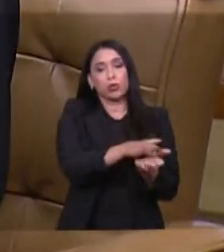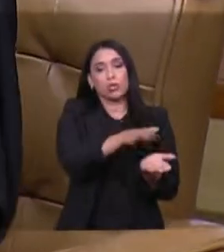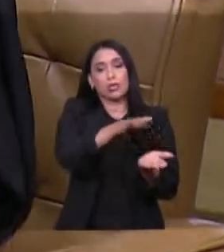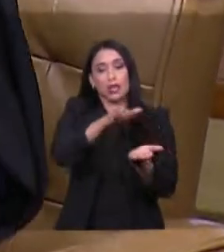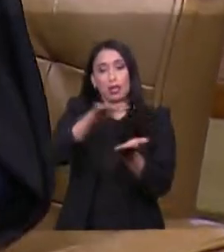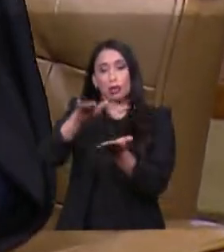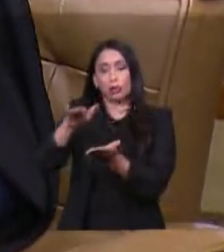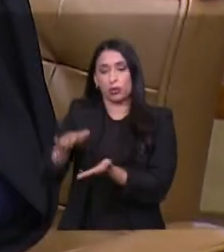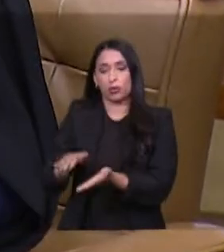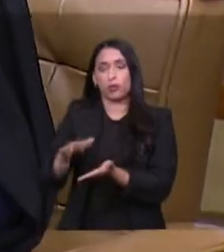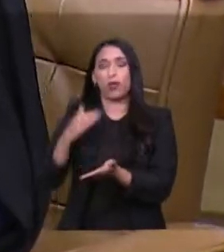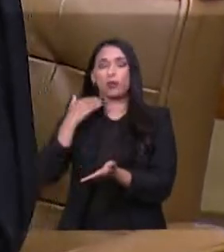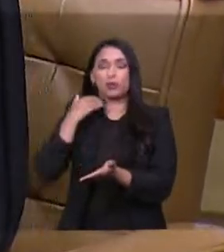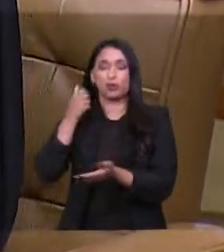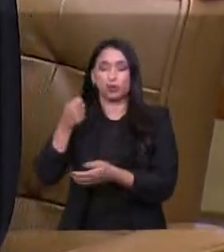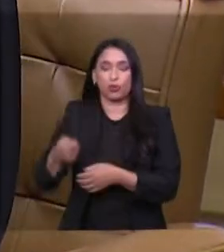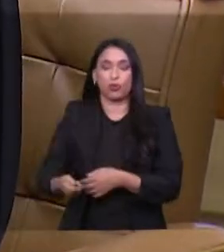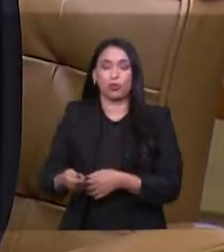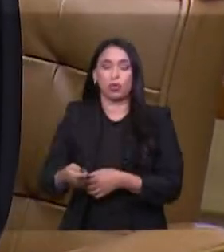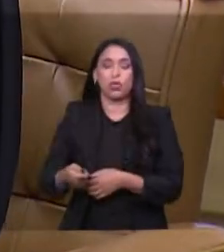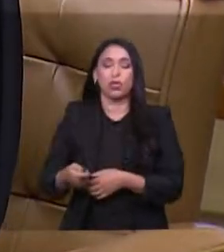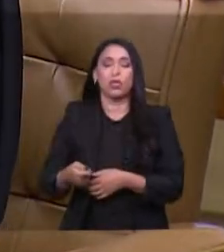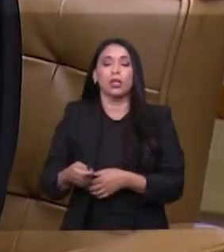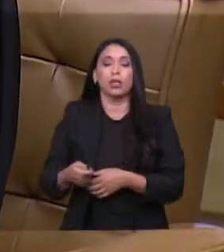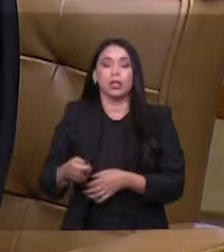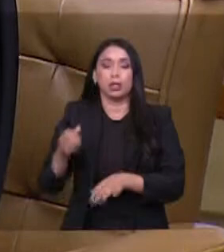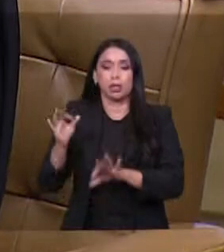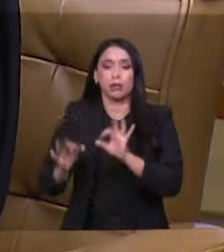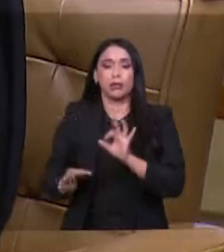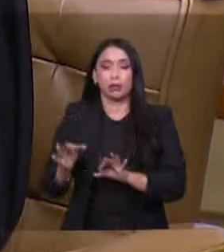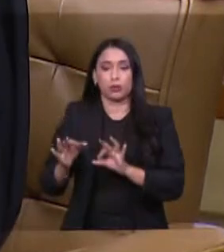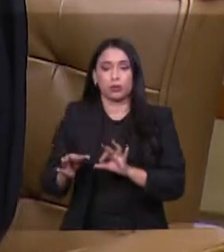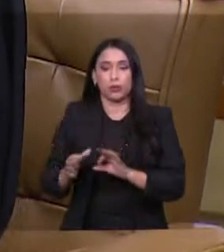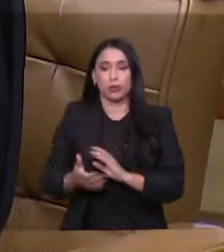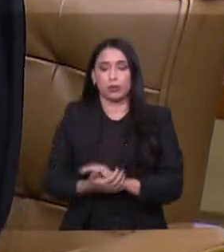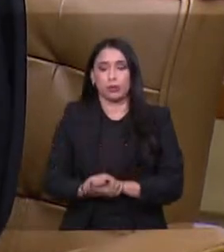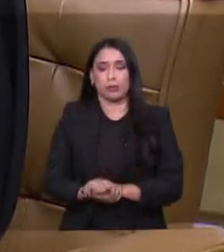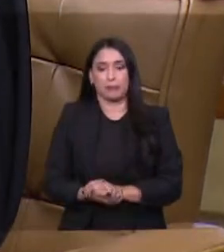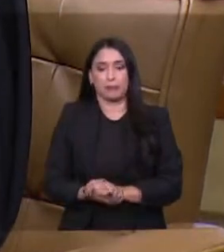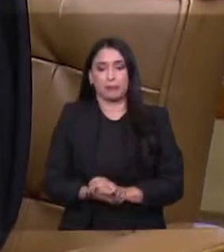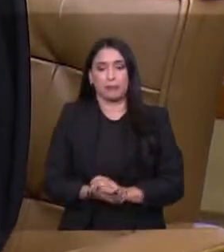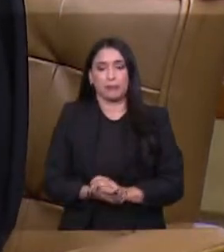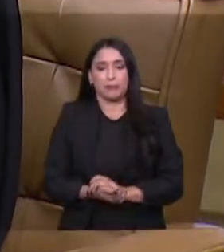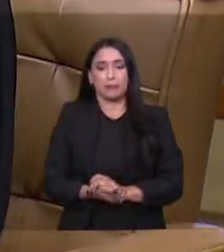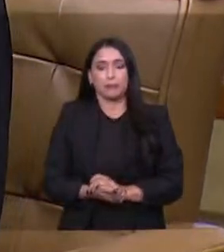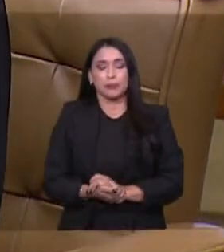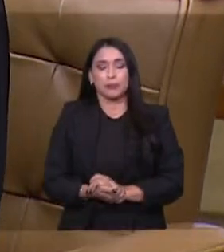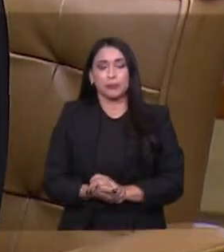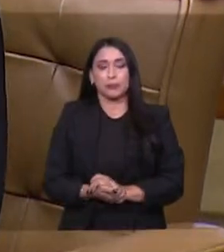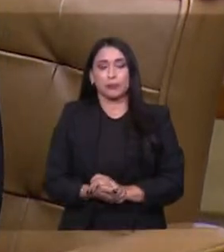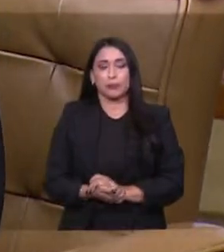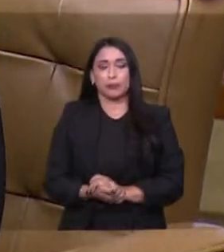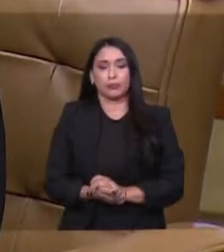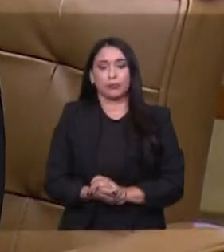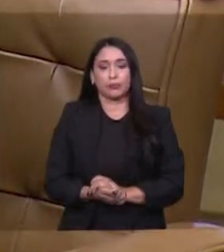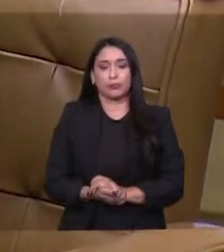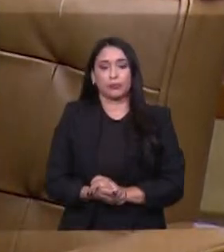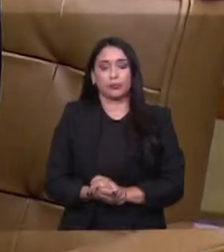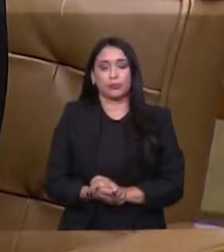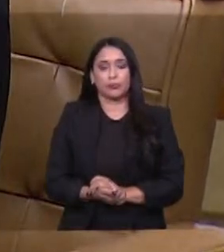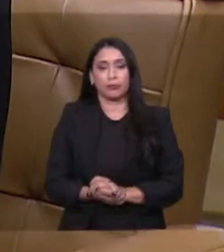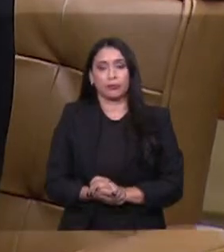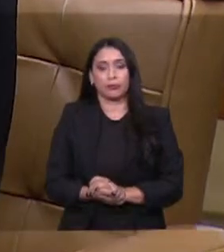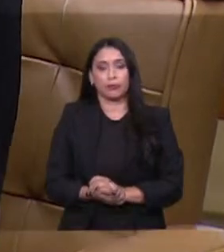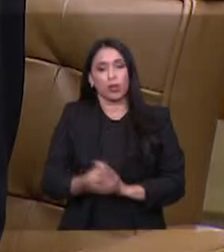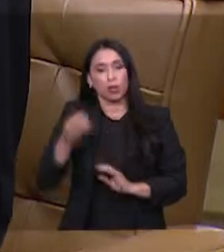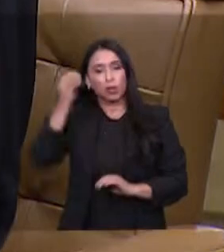ao juiz do caso. Pois, se me permite. Pois